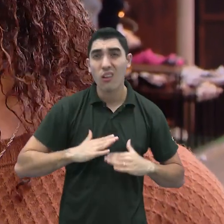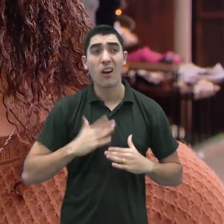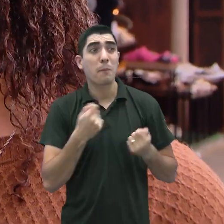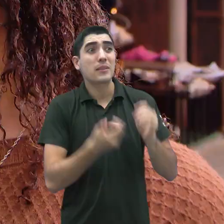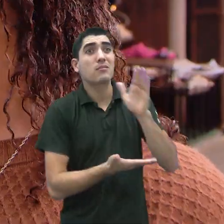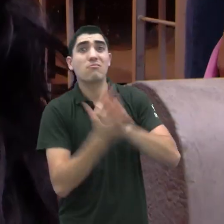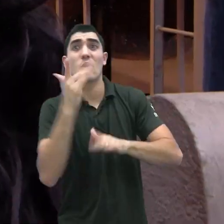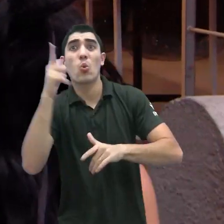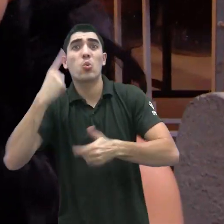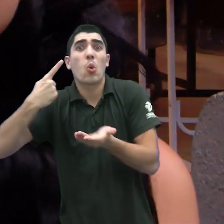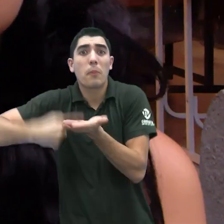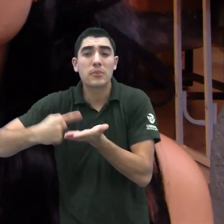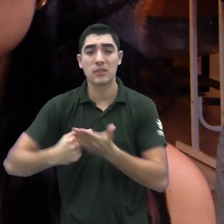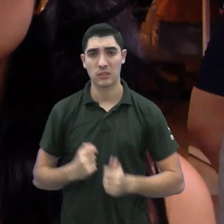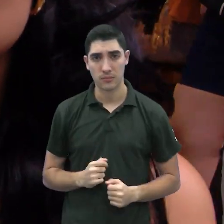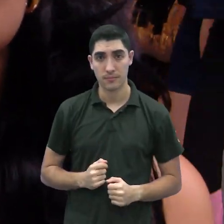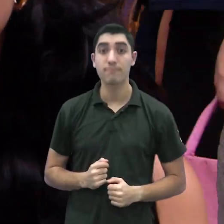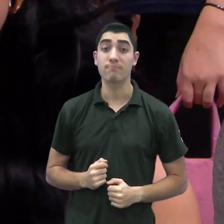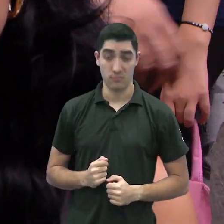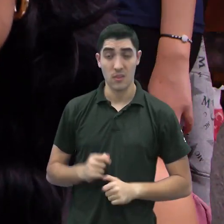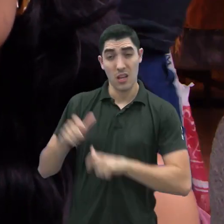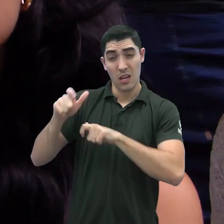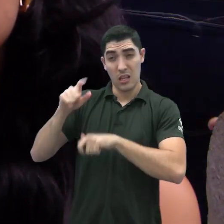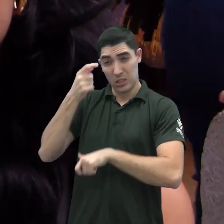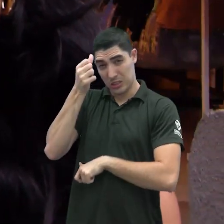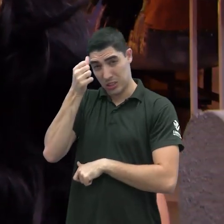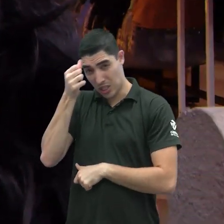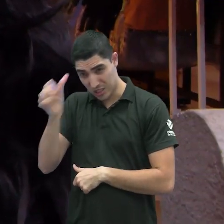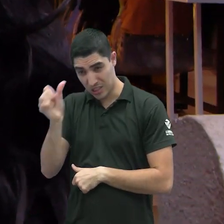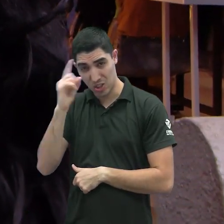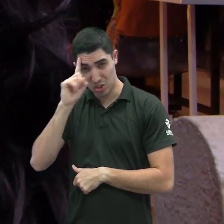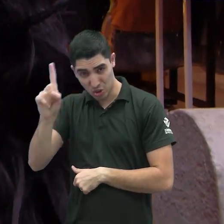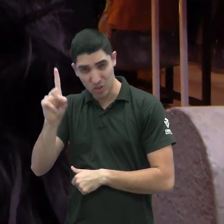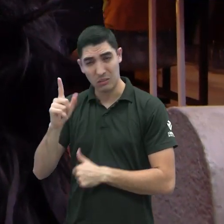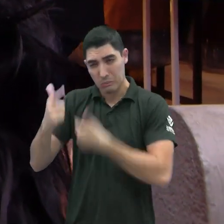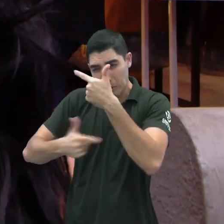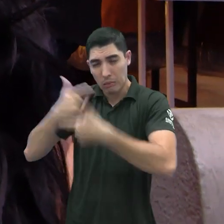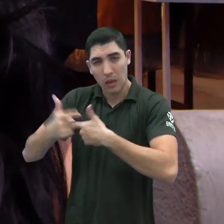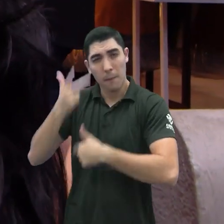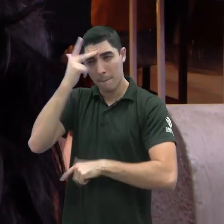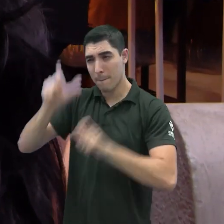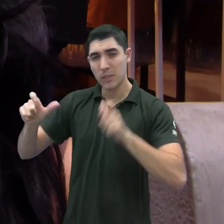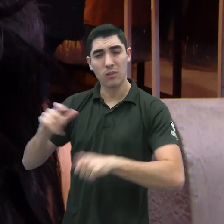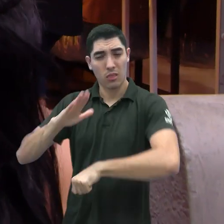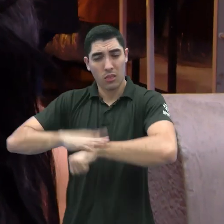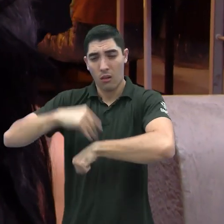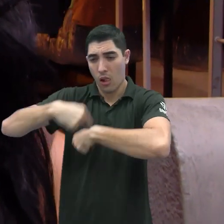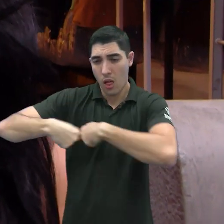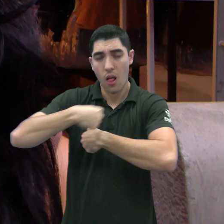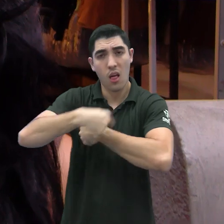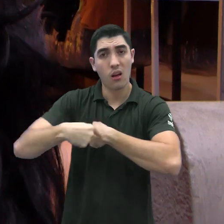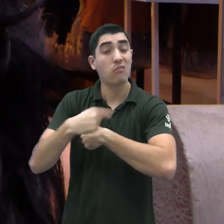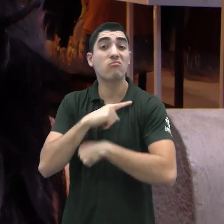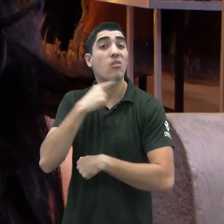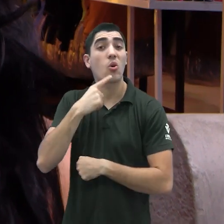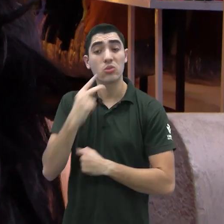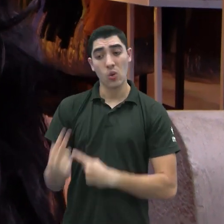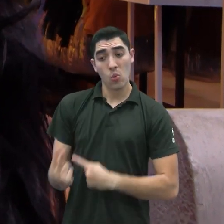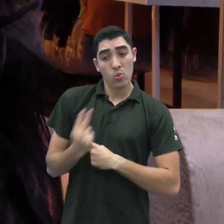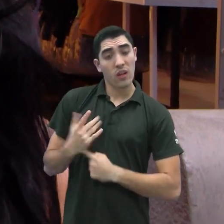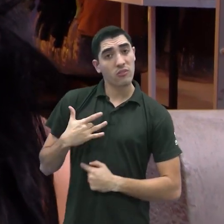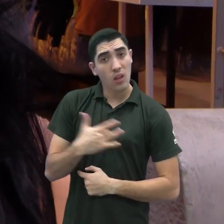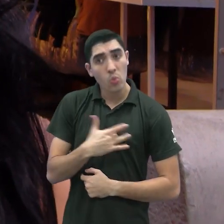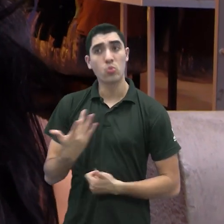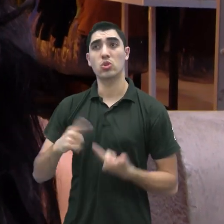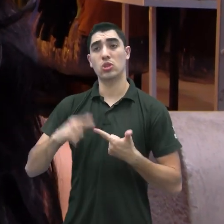acaba não descansando. Eu acho que ela toma muito tempo do trabalhador, Isso faz com que dificulte essa questão de se